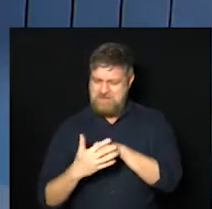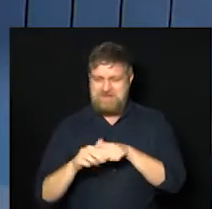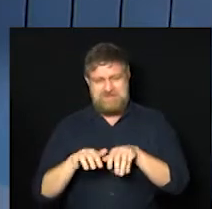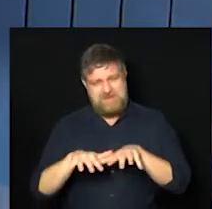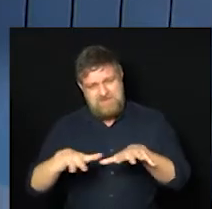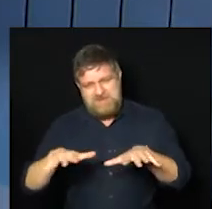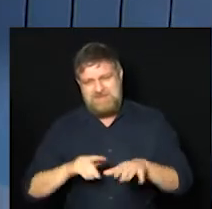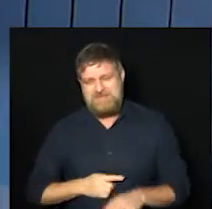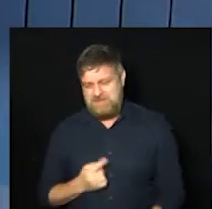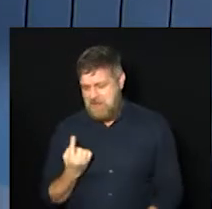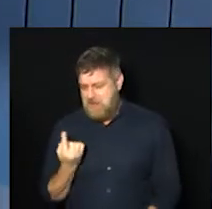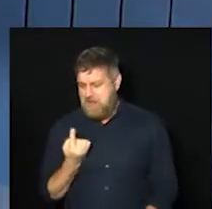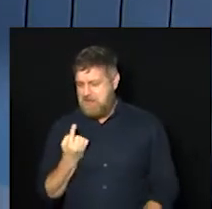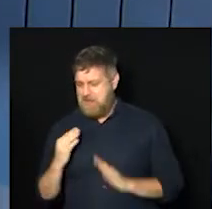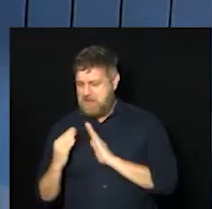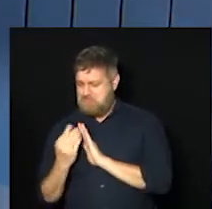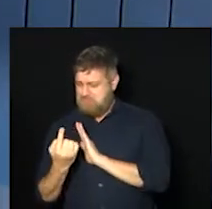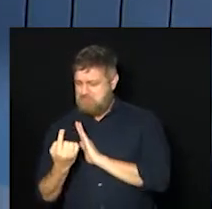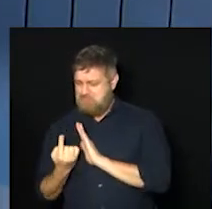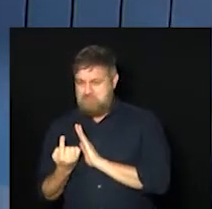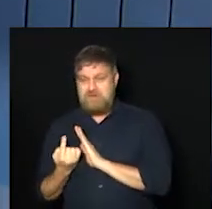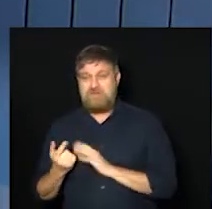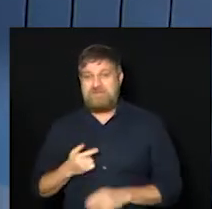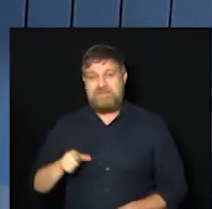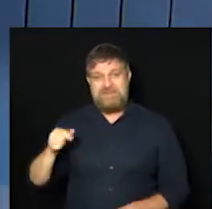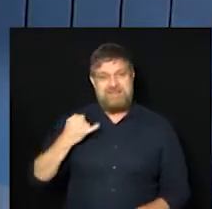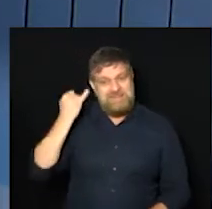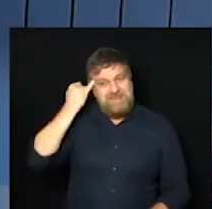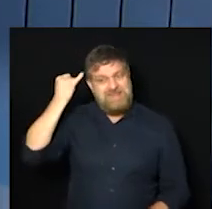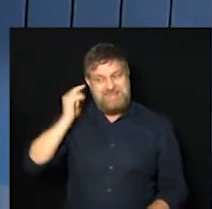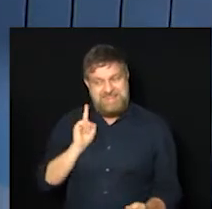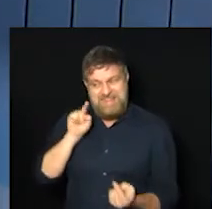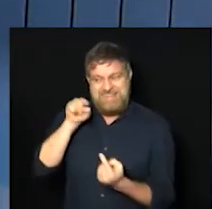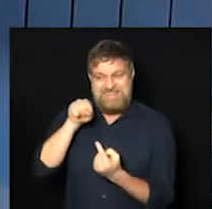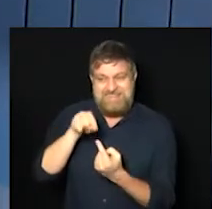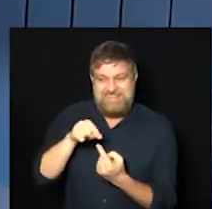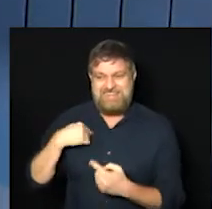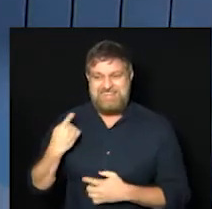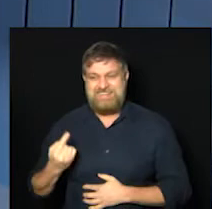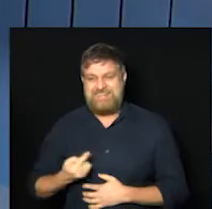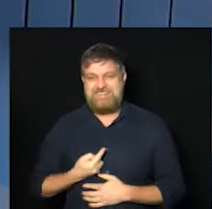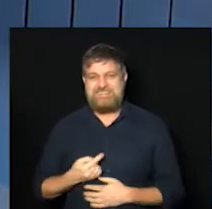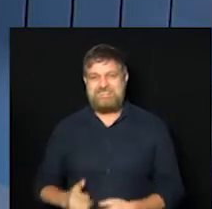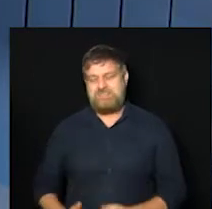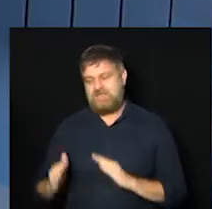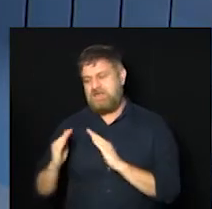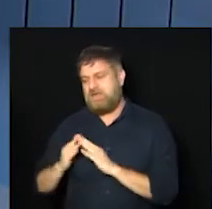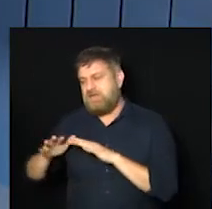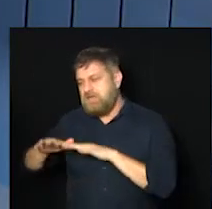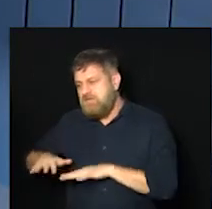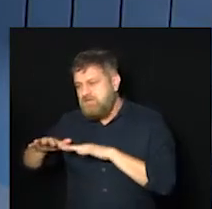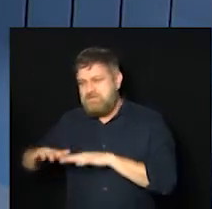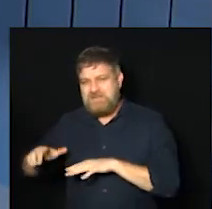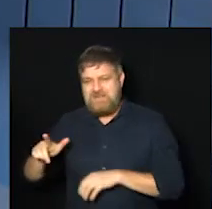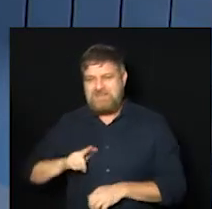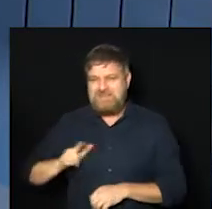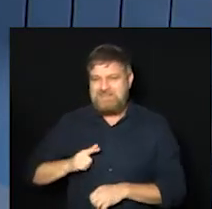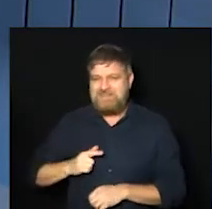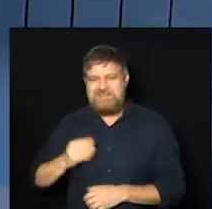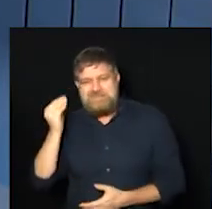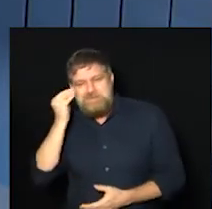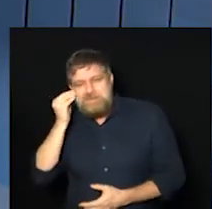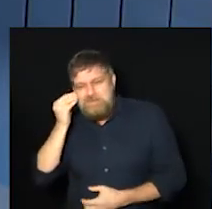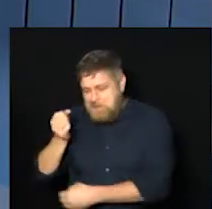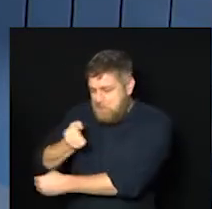de isolamento social. E aí ela casou exatamente isso, né? A gente fica mais tempo em casa, se arrisca na